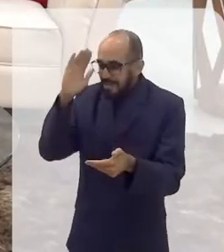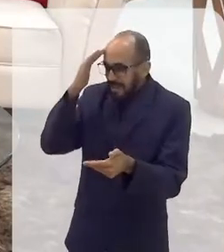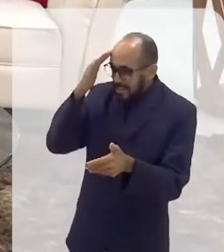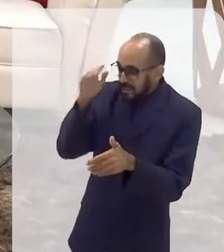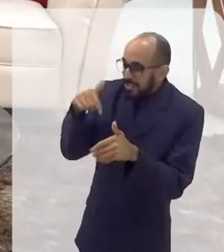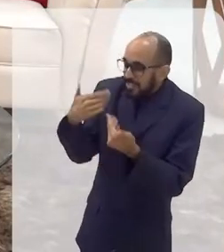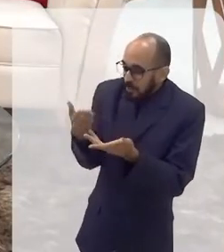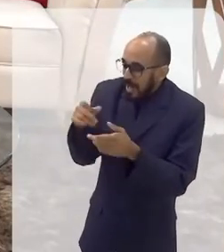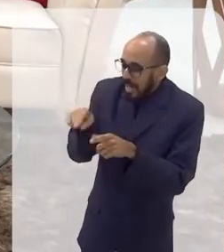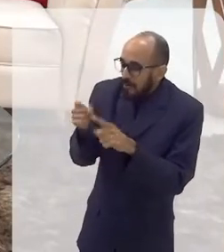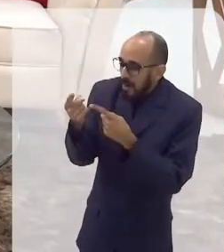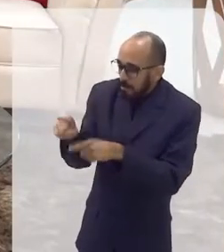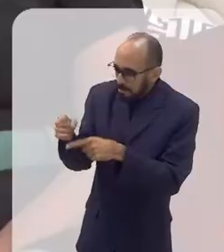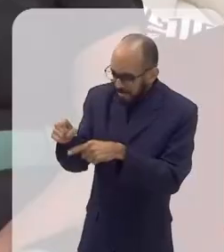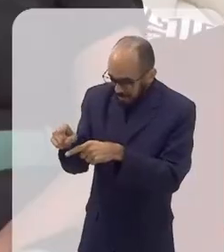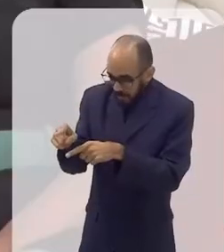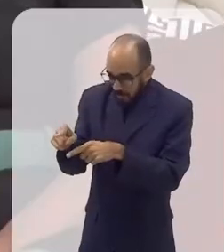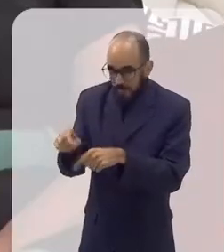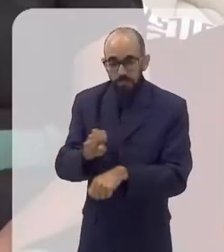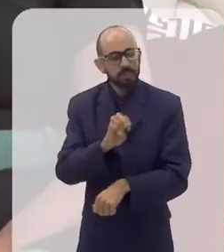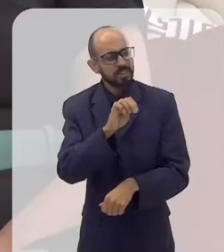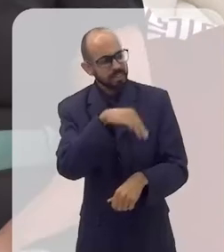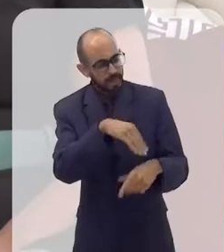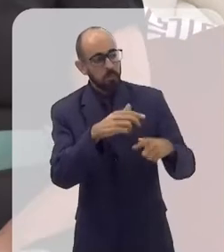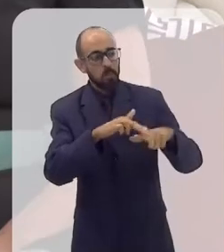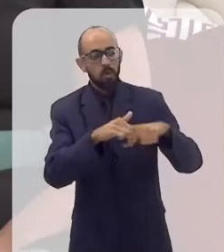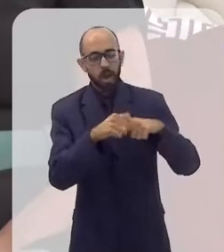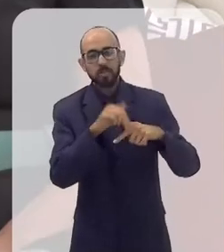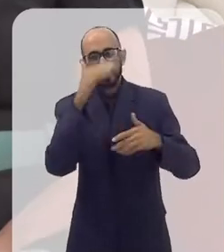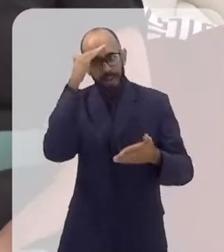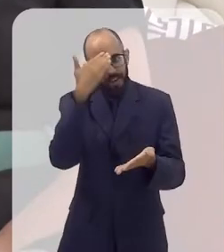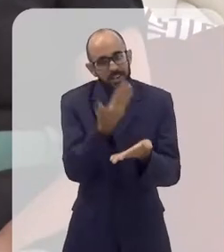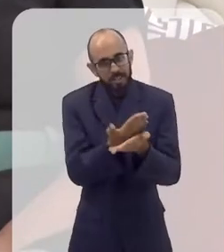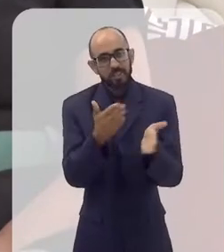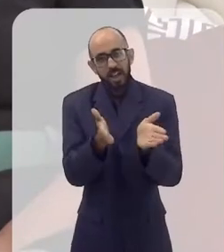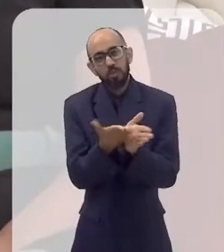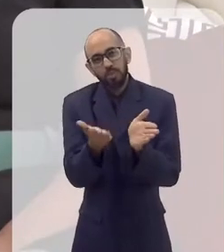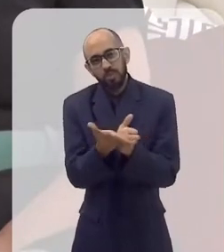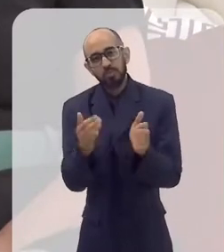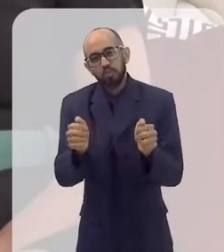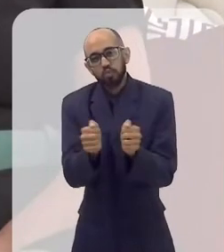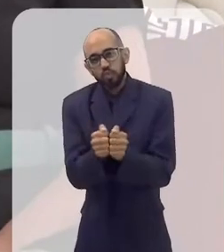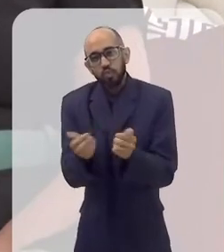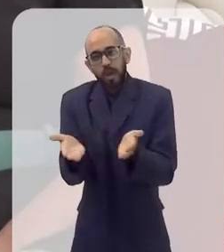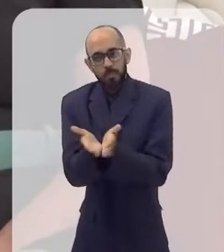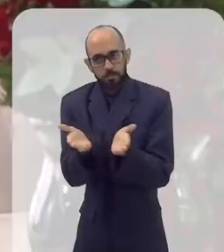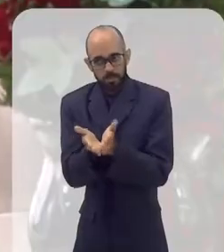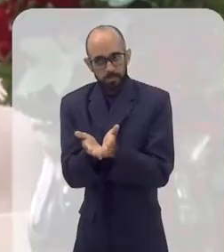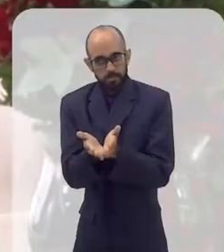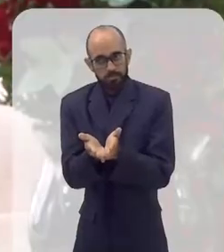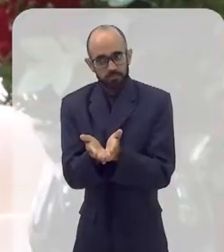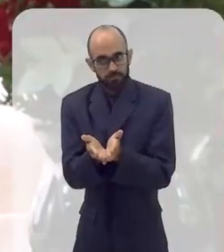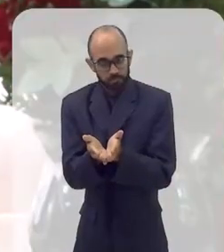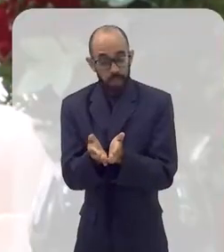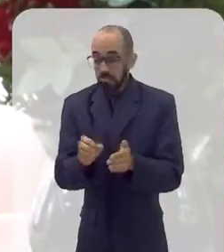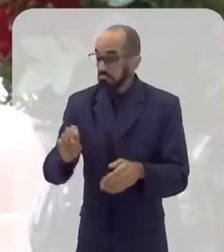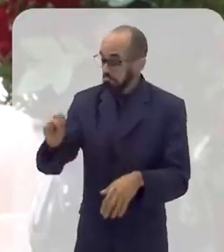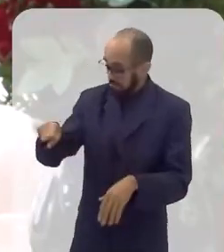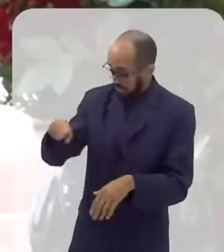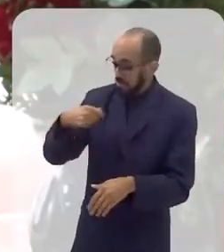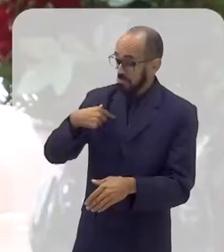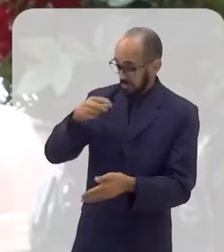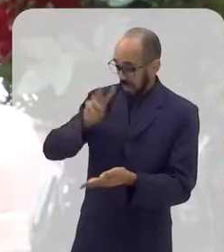que deram a vocês. Um apelido pelo fato de acreditarmos no Livro de Mórmon, juntamente com a Bíblia. É, eu já li o Livro de